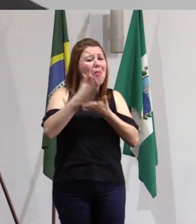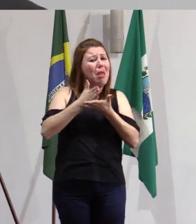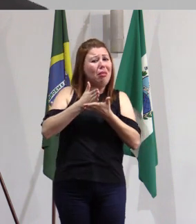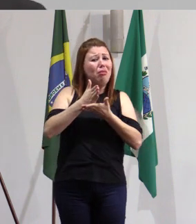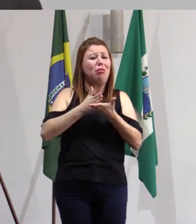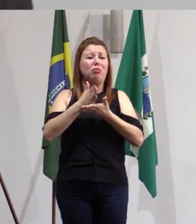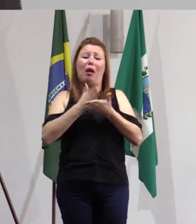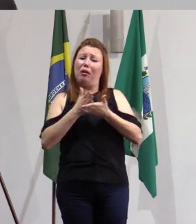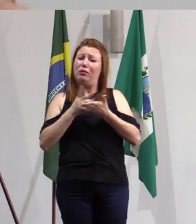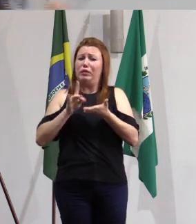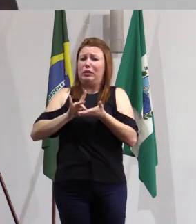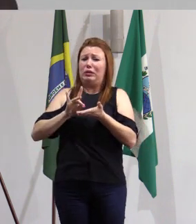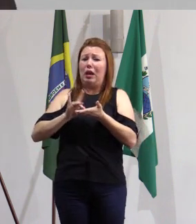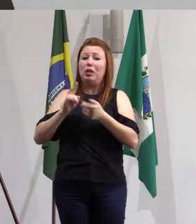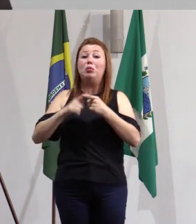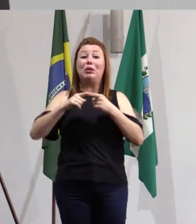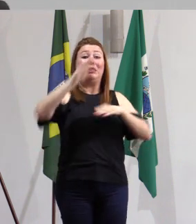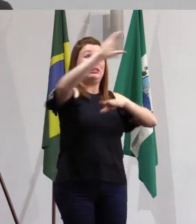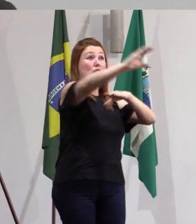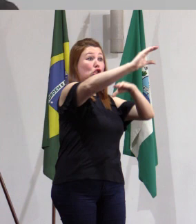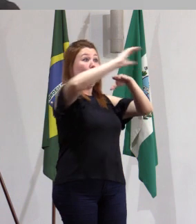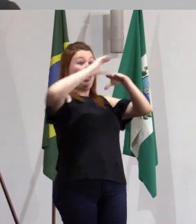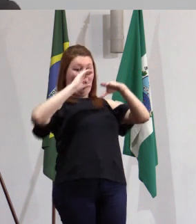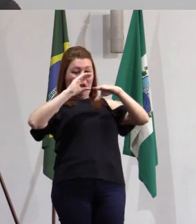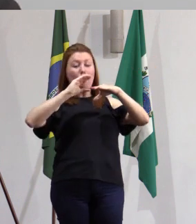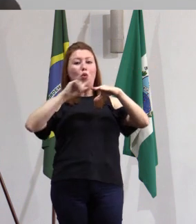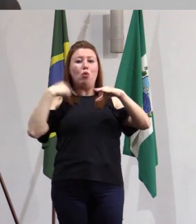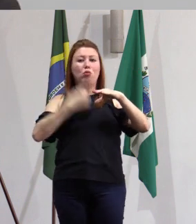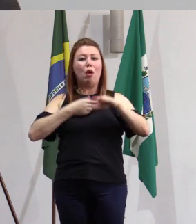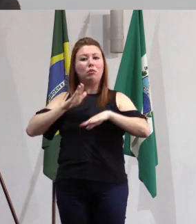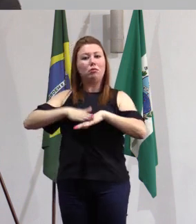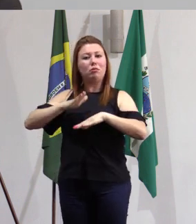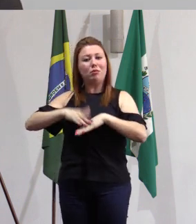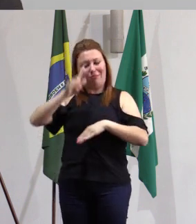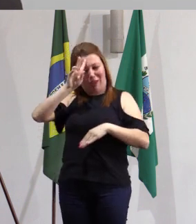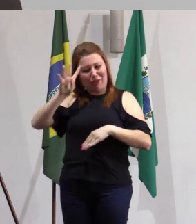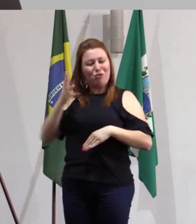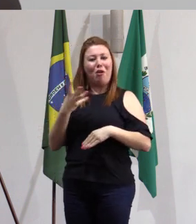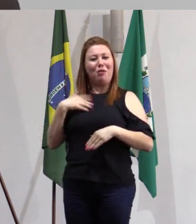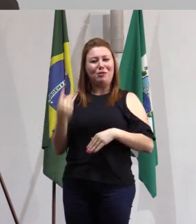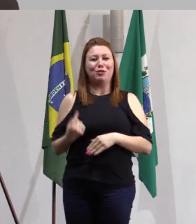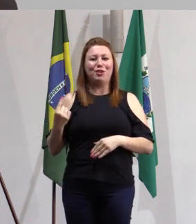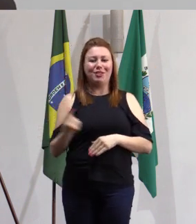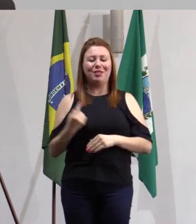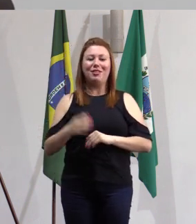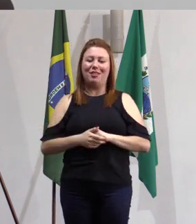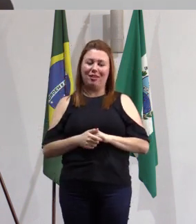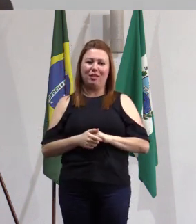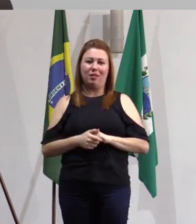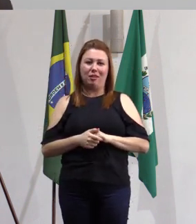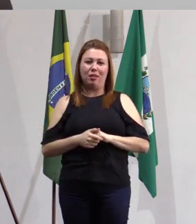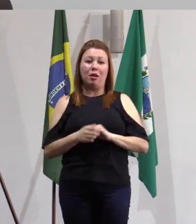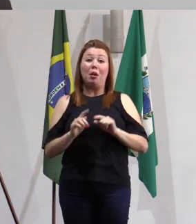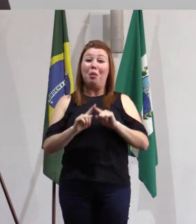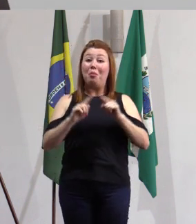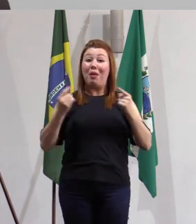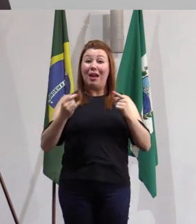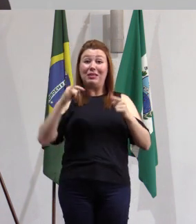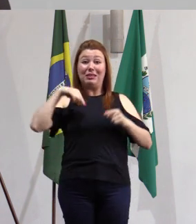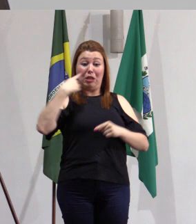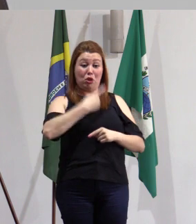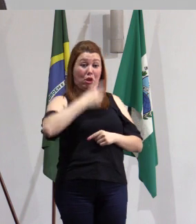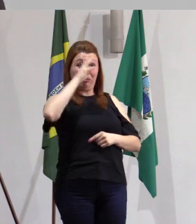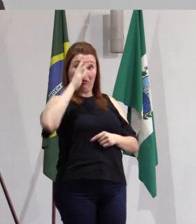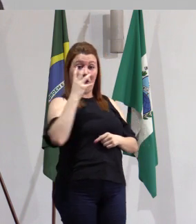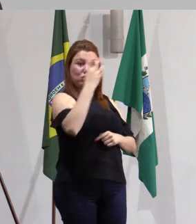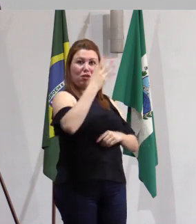mais dinheiro para a universidade, a gente fica mais autônomo. Mas a autonomia nossa não